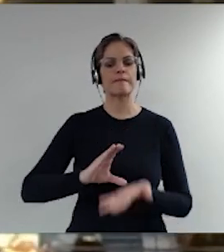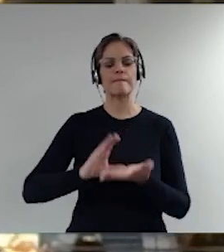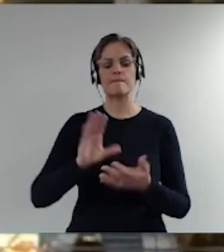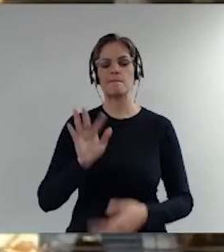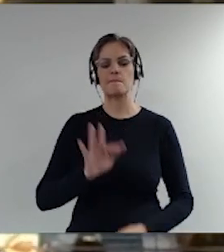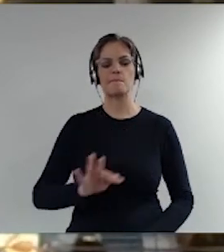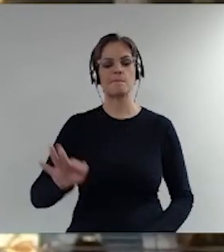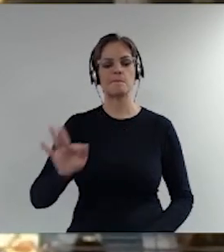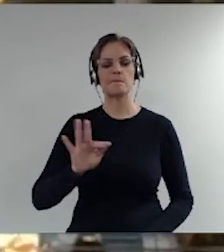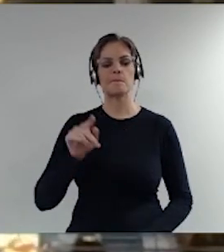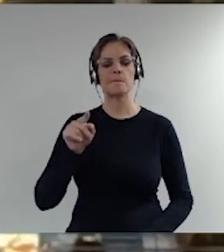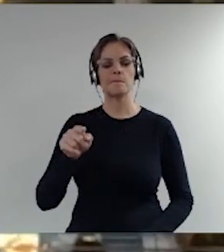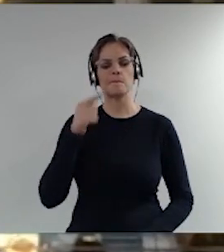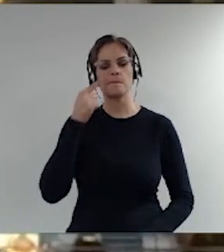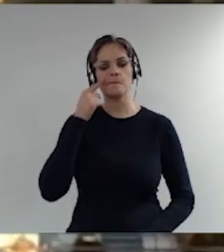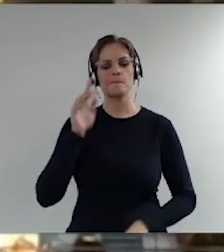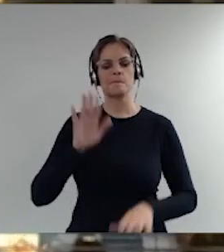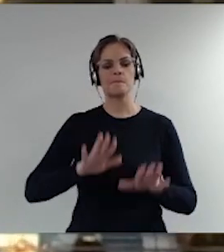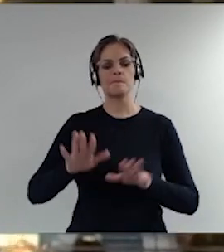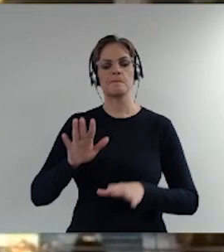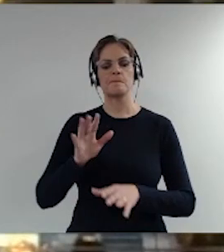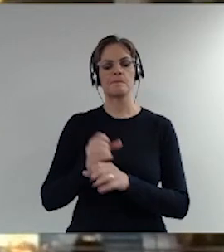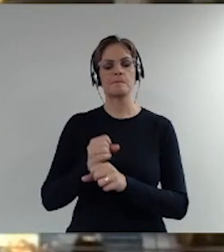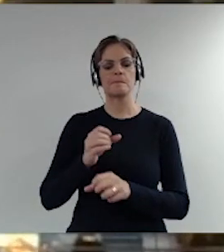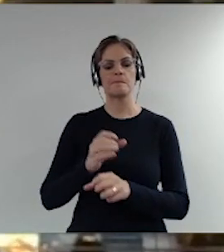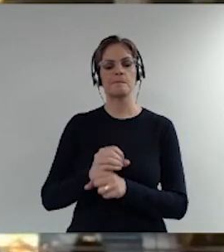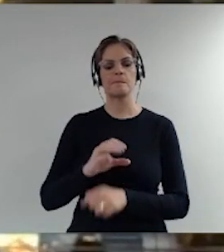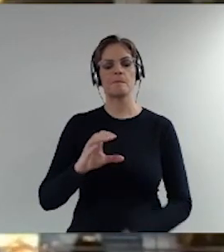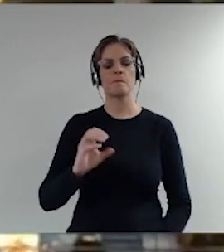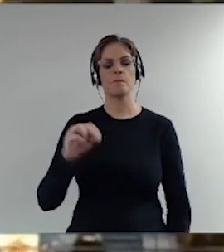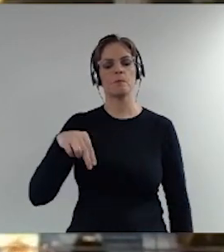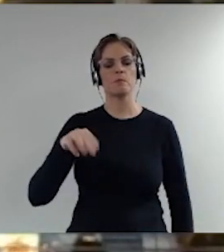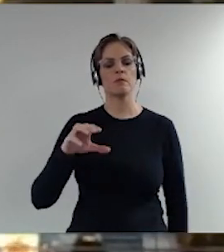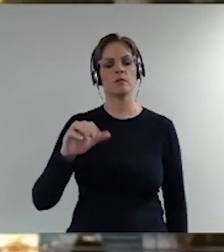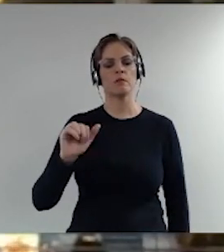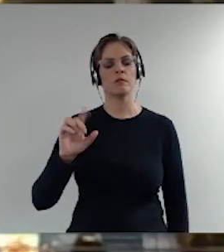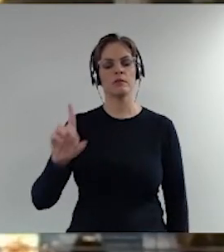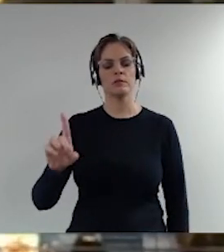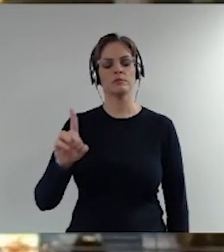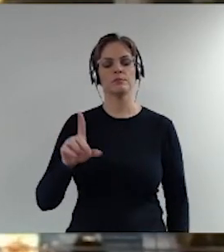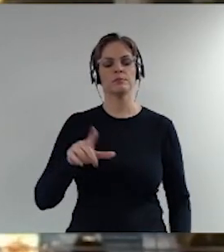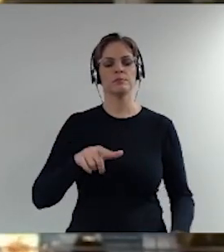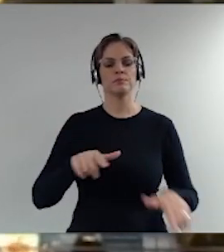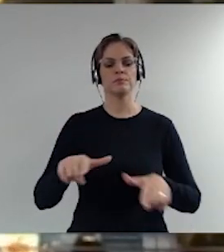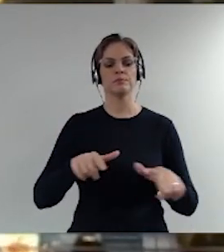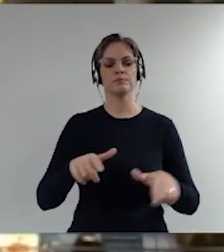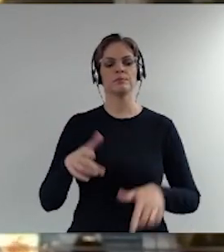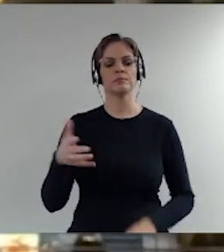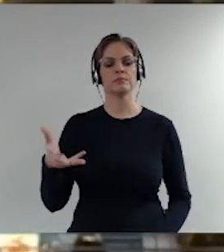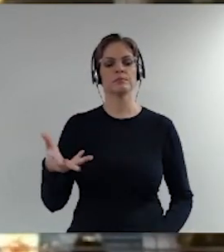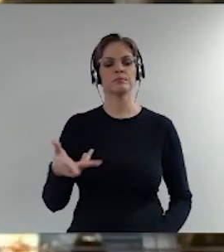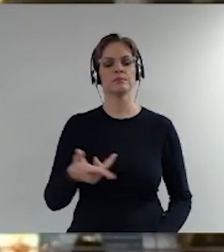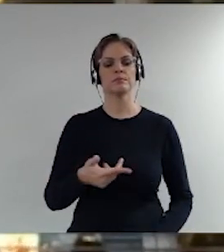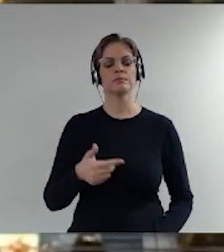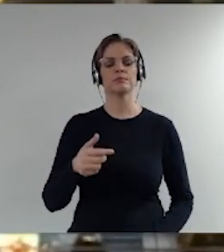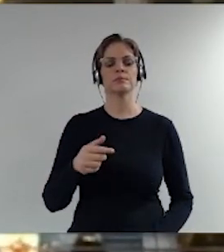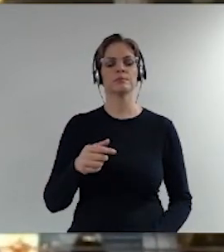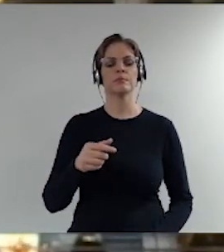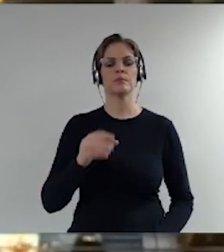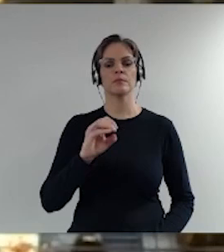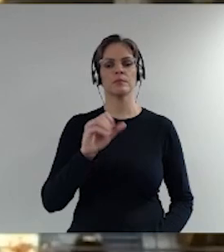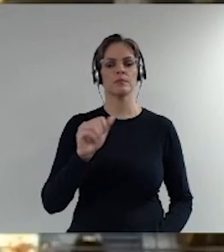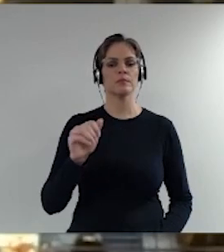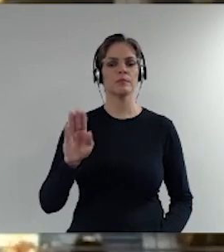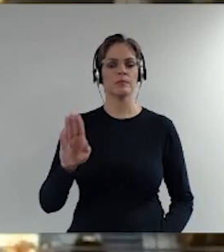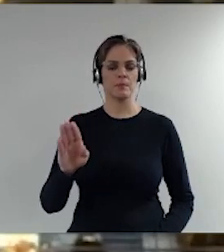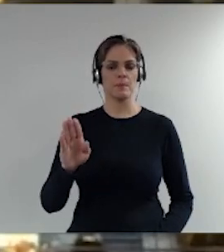cuidando da tesouraria do CONCAD, fez um trabalho destacadíssimo no sistema OAB,